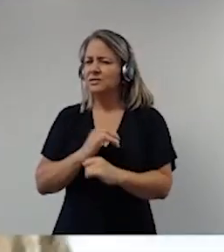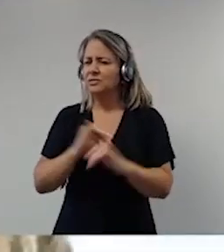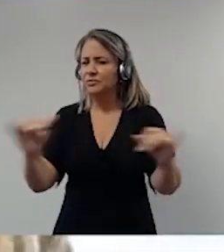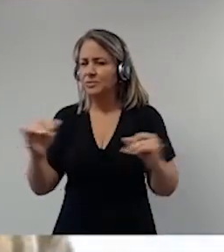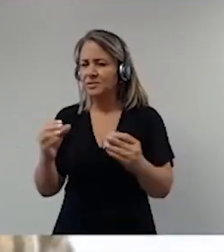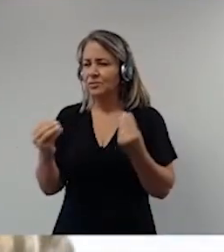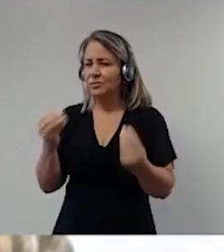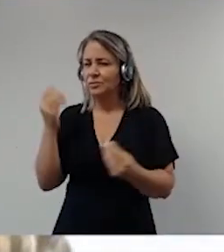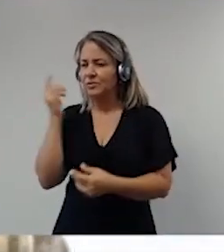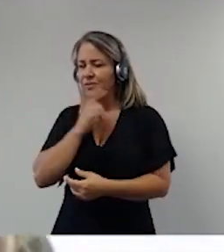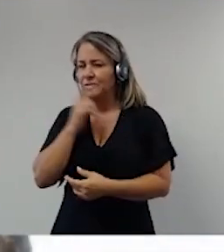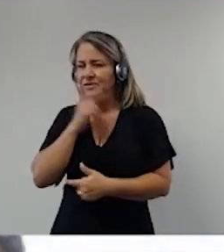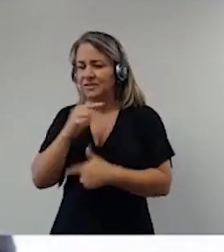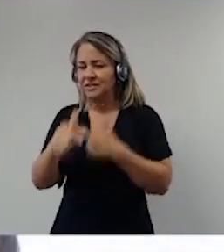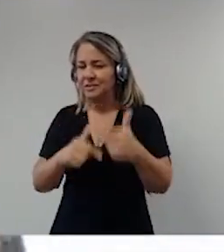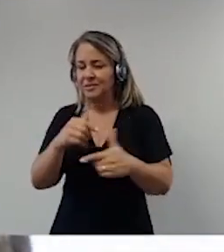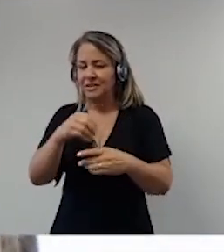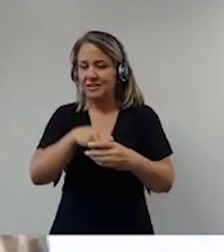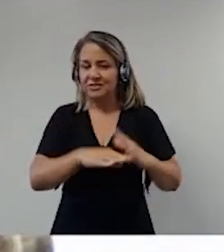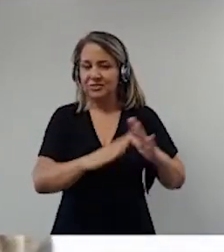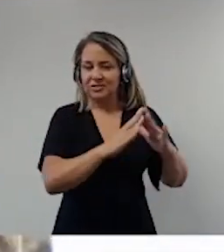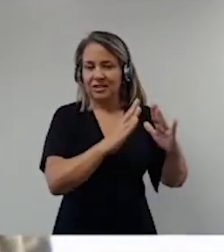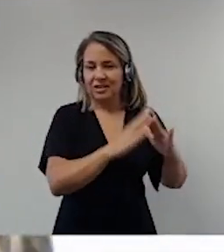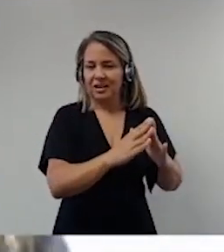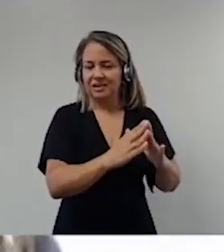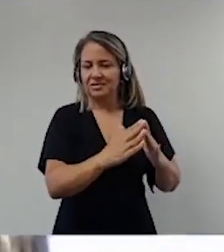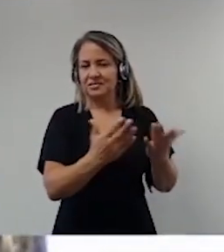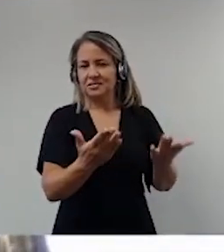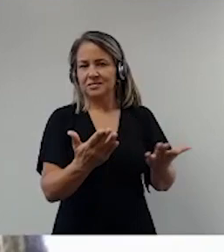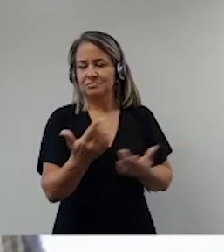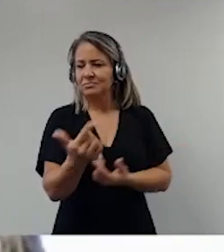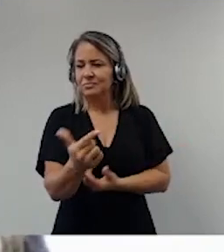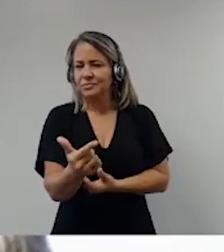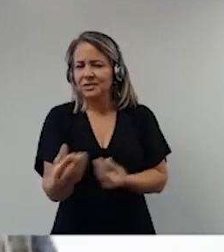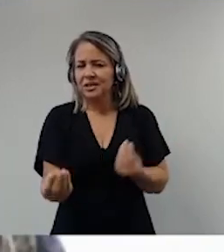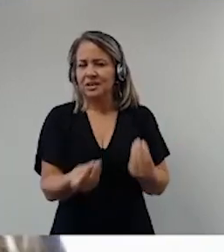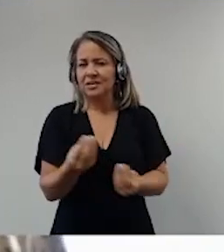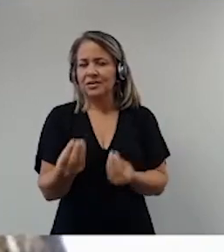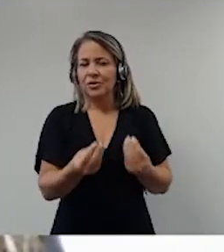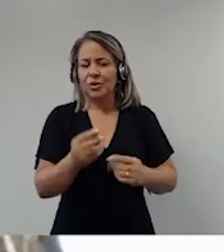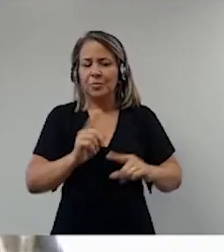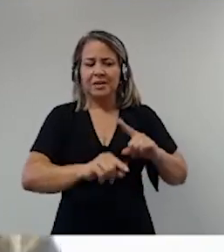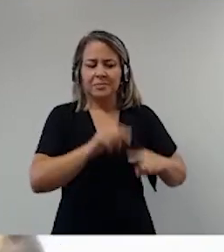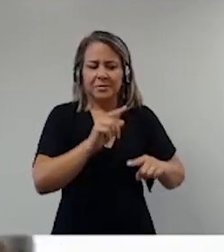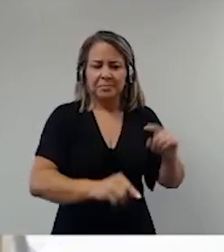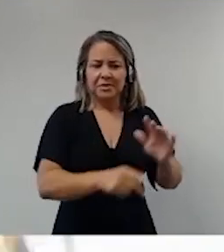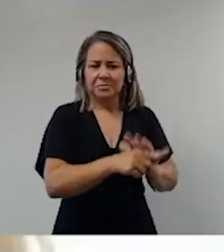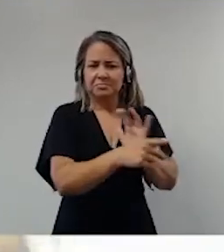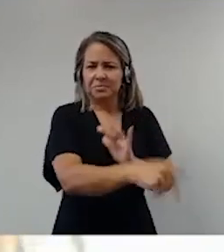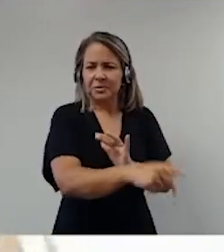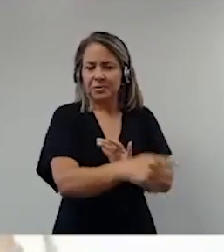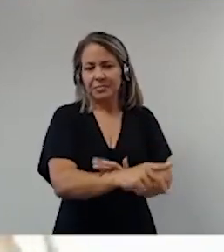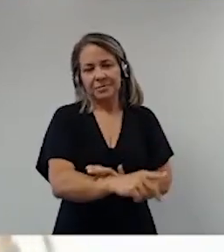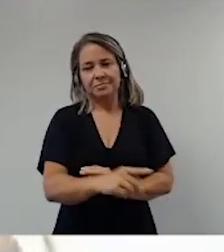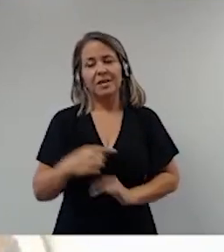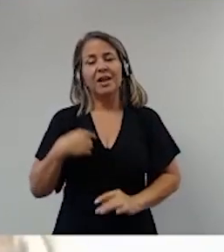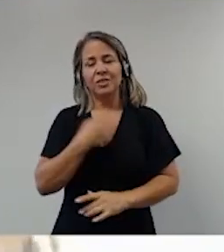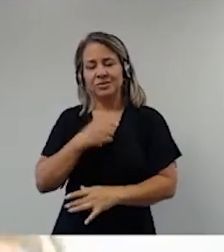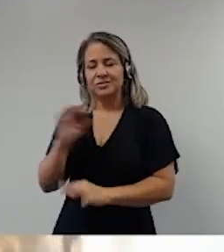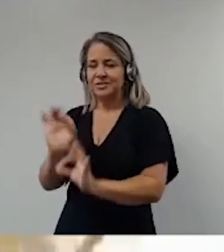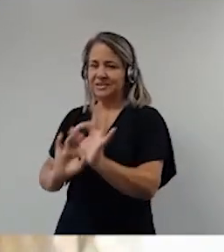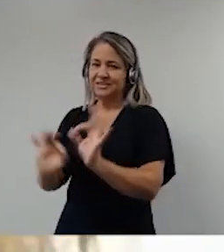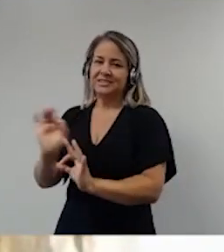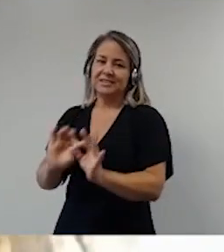pessoal vai trabalhar de casa? Eles não têm equipamento suficiente. A gente se organizou para